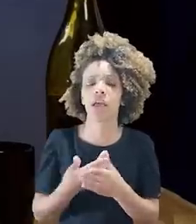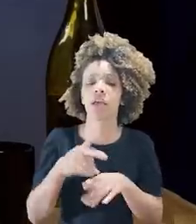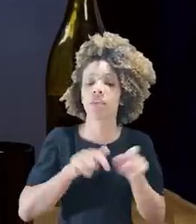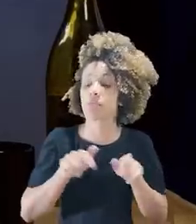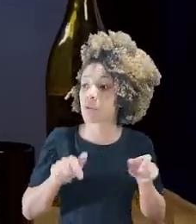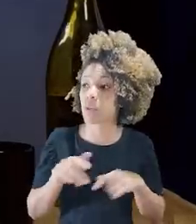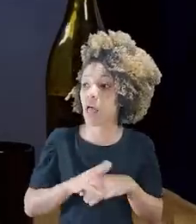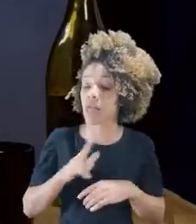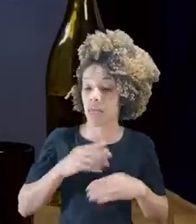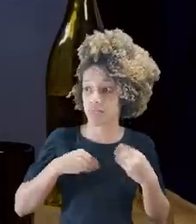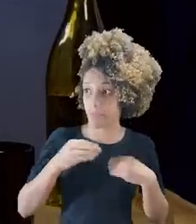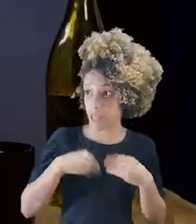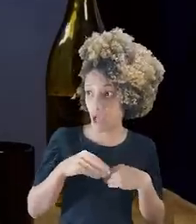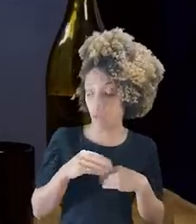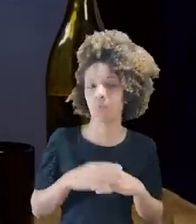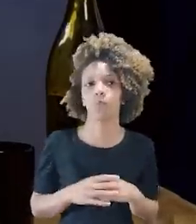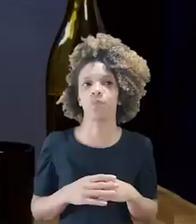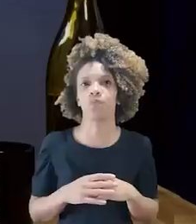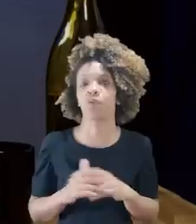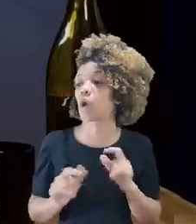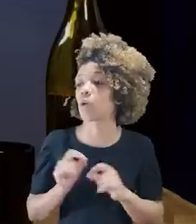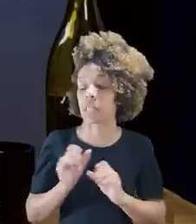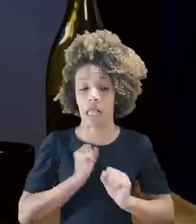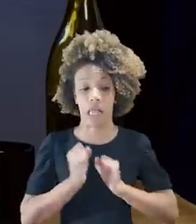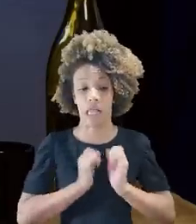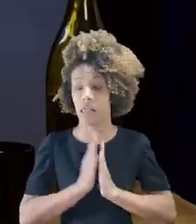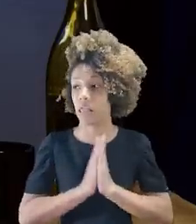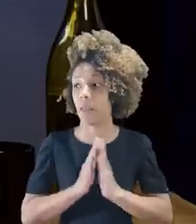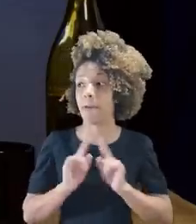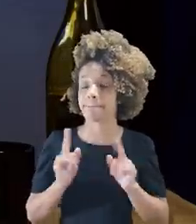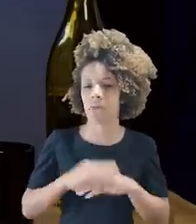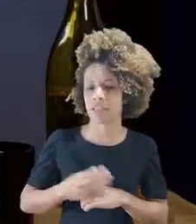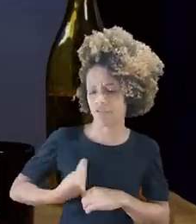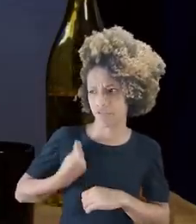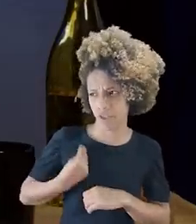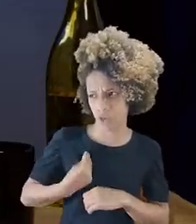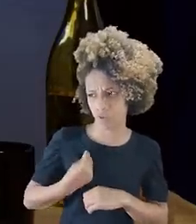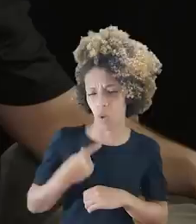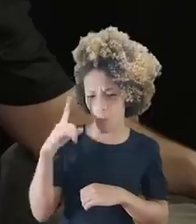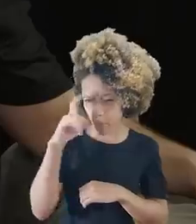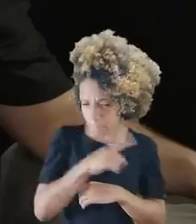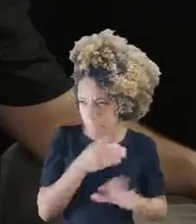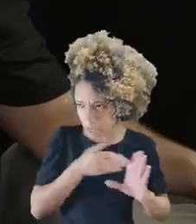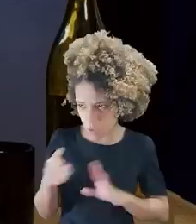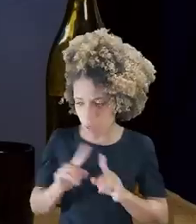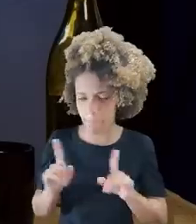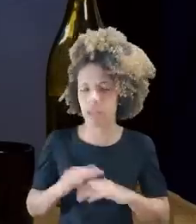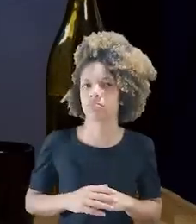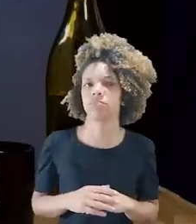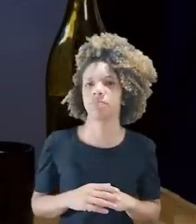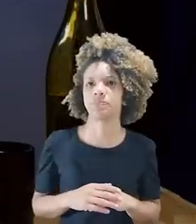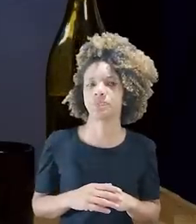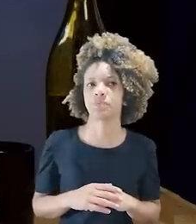fui muito o presente né E hoje eu faço uma programação na minha vida porque eu não sabia fazer programação eu não sabia então mas